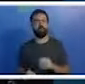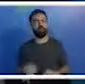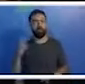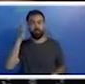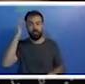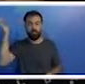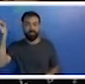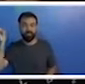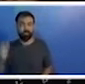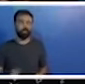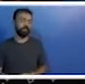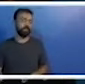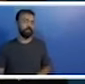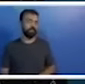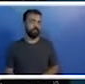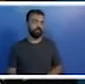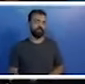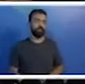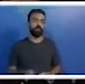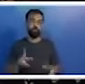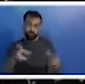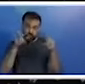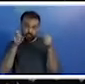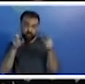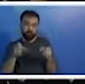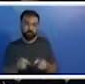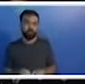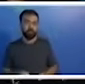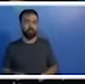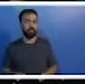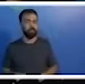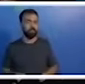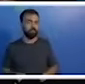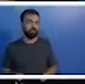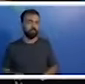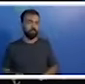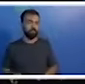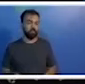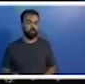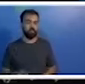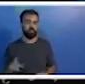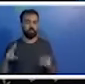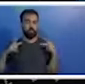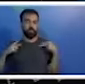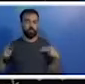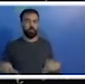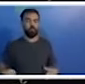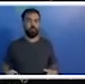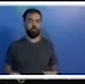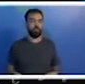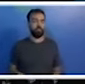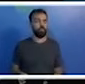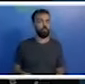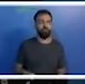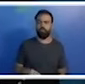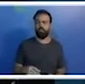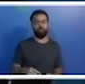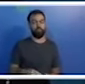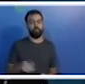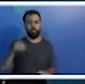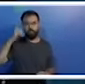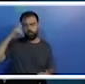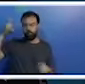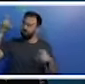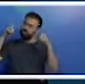muito mais fácil muito facilitada vocês perceberam e nós atendemos que nós que o ser humano já inventou várias coisas os